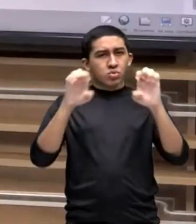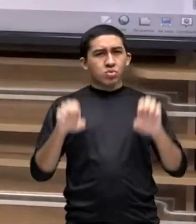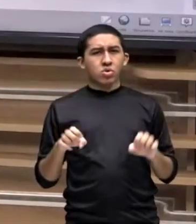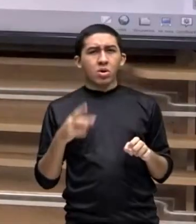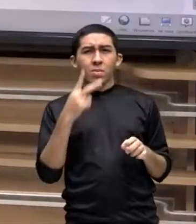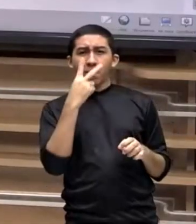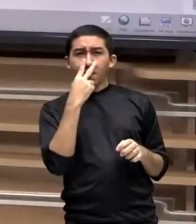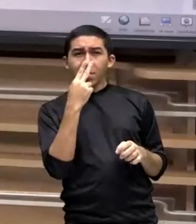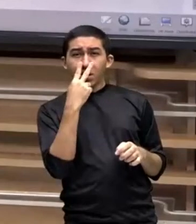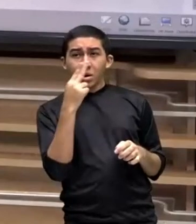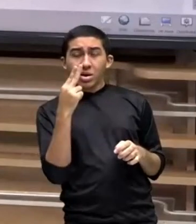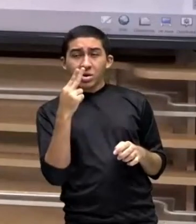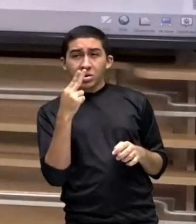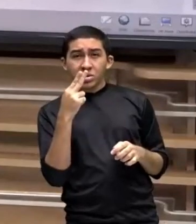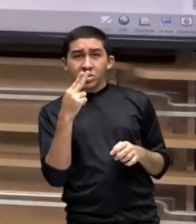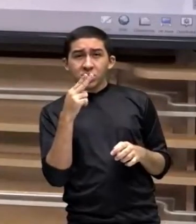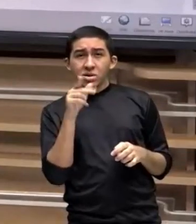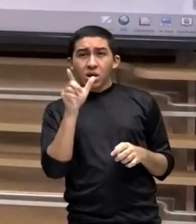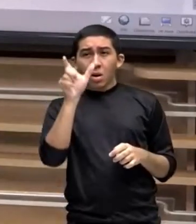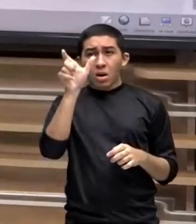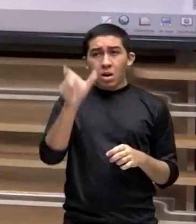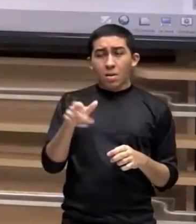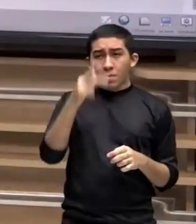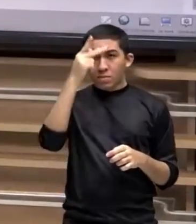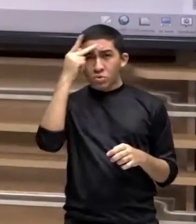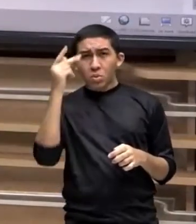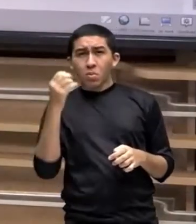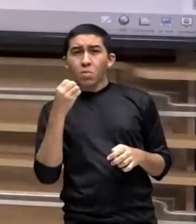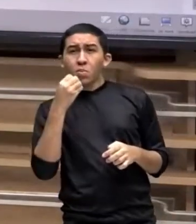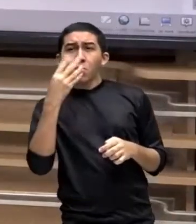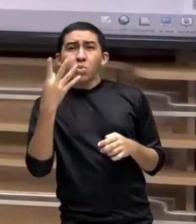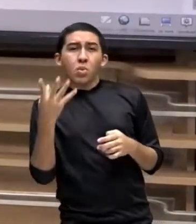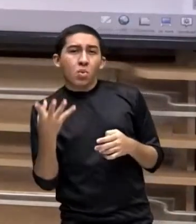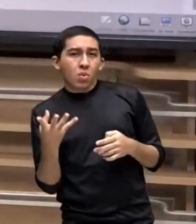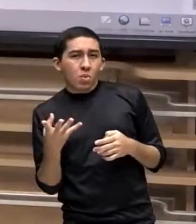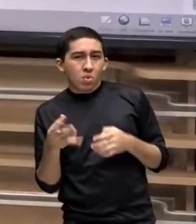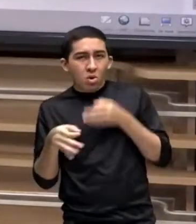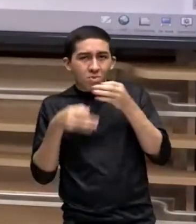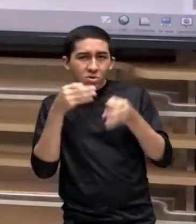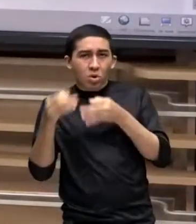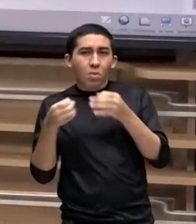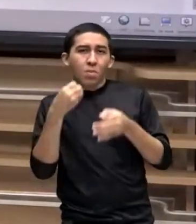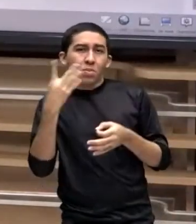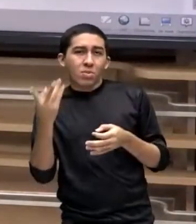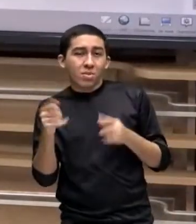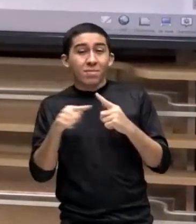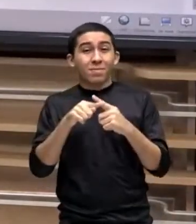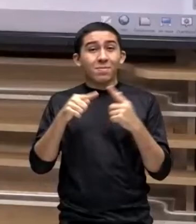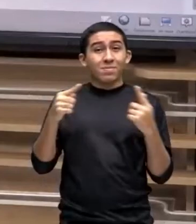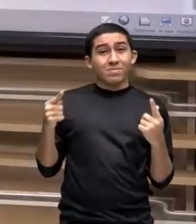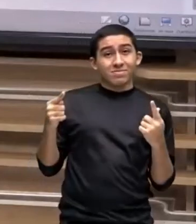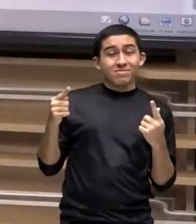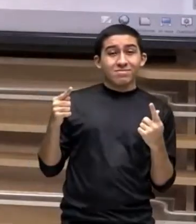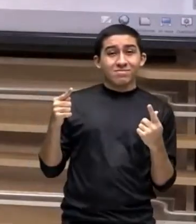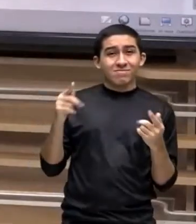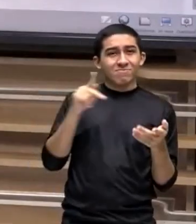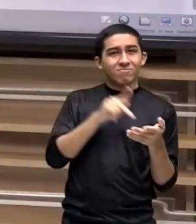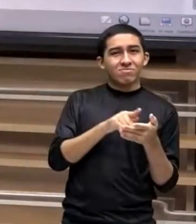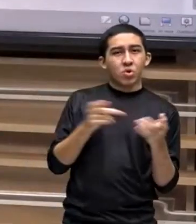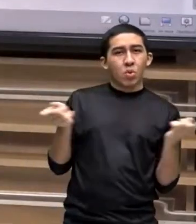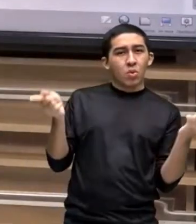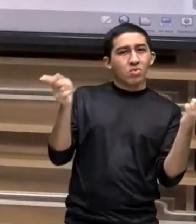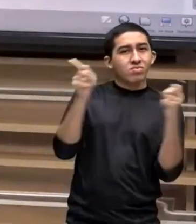eu vou construir um elogio, parece que eu vou só falar bem de Dona Inácia, mas na verdade isso vai me mostrar